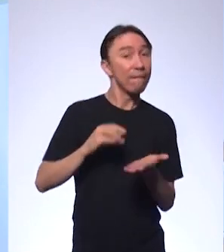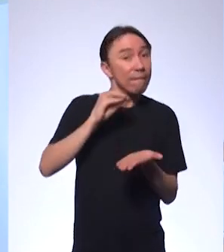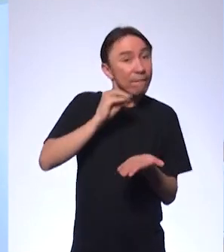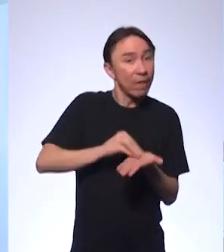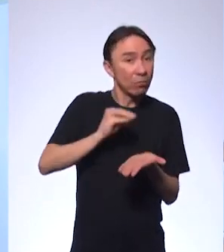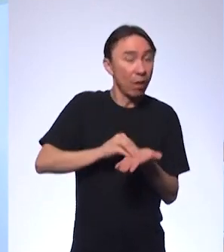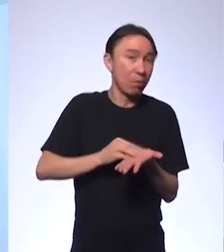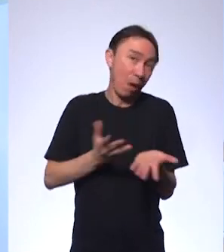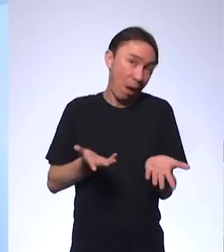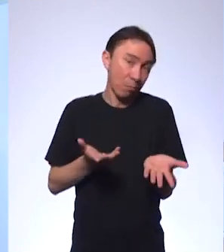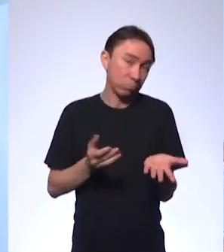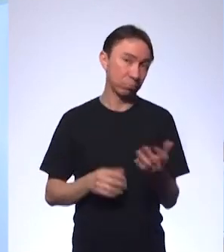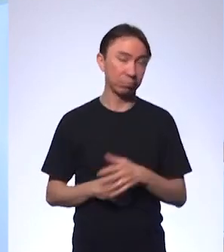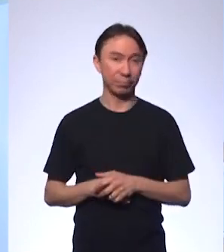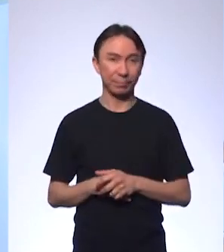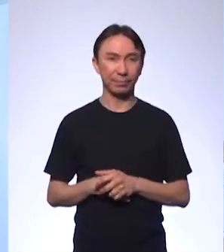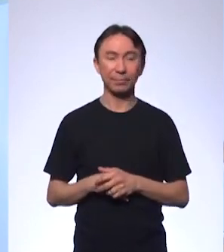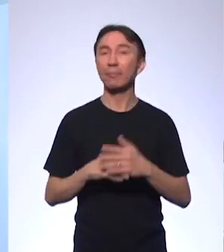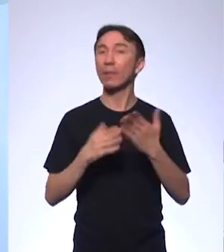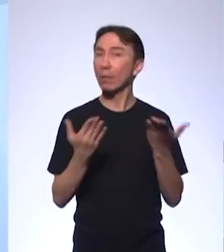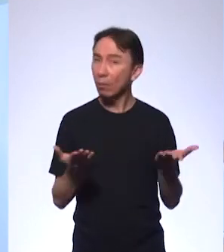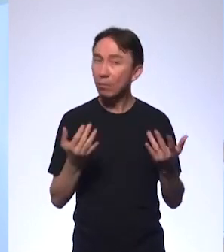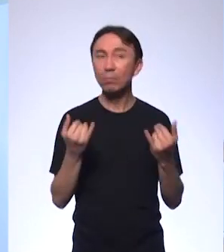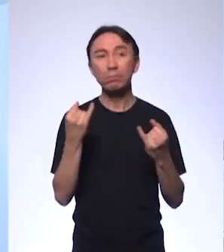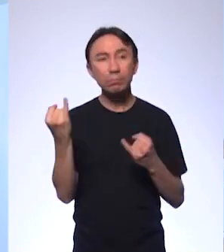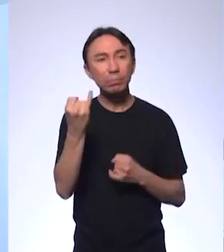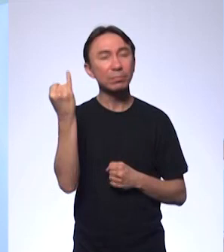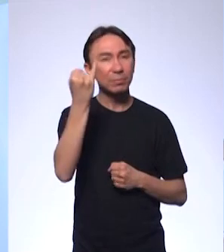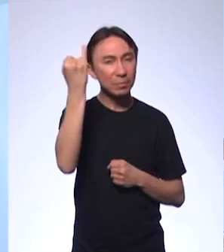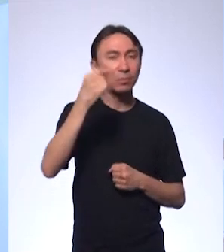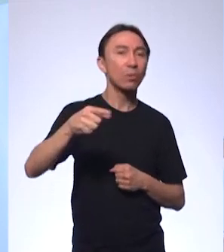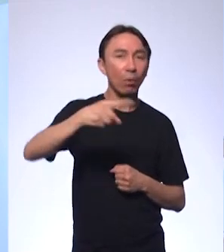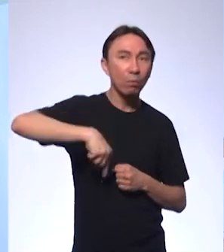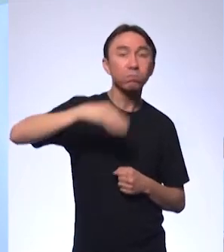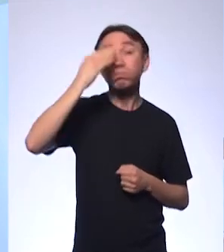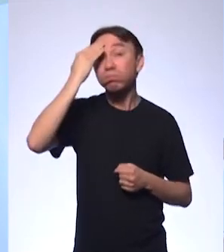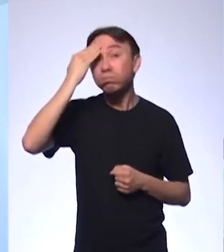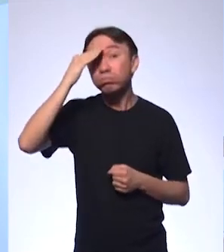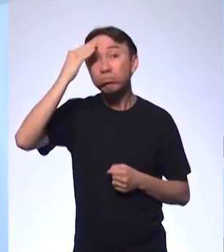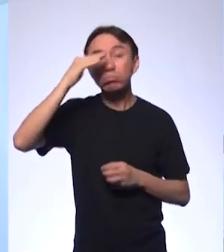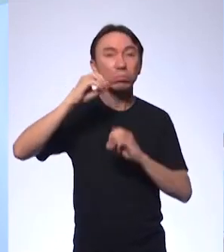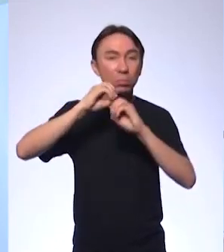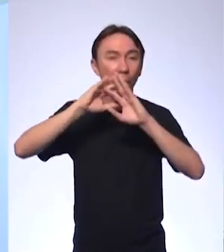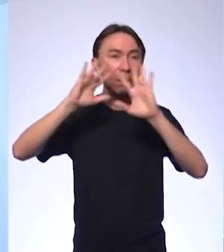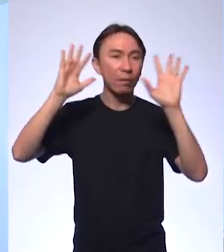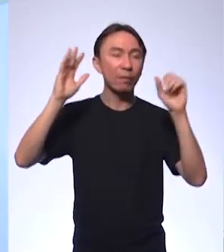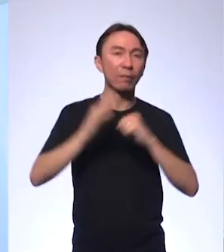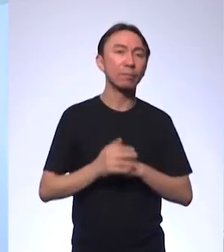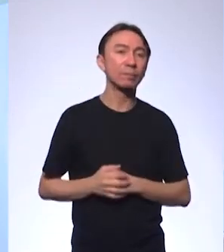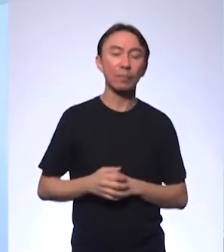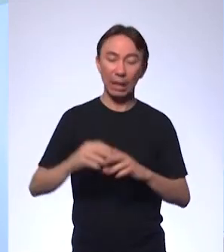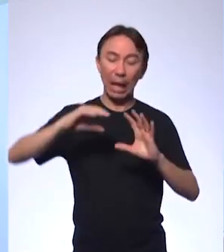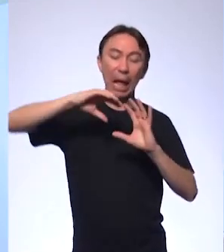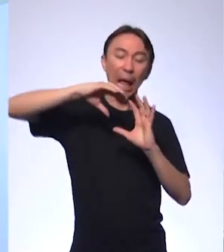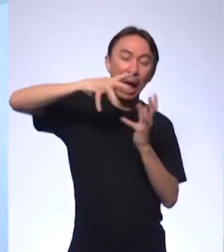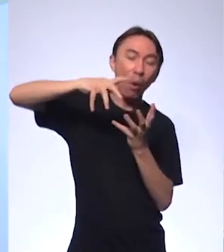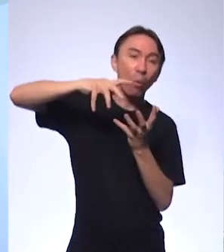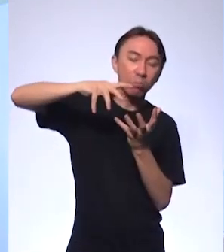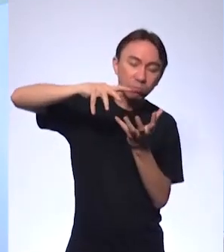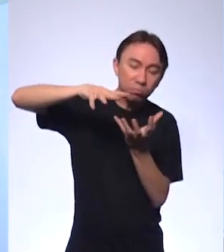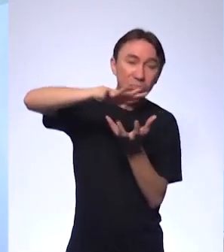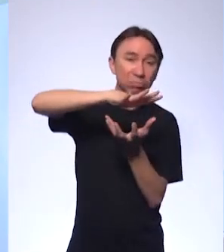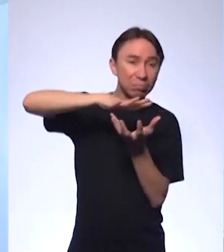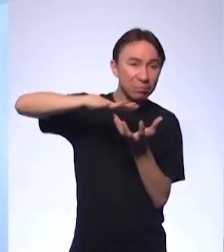situação. Né? Então, é muito importante a gente ter isso em mente. Né? Então, quando a gente fala em ecossistemas,